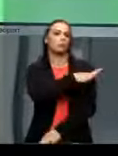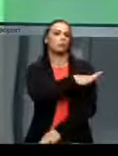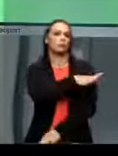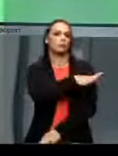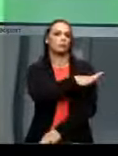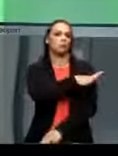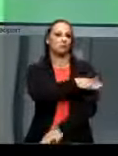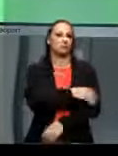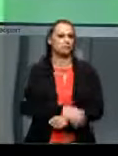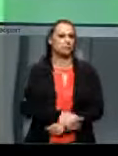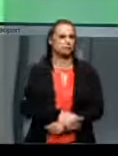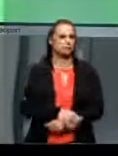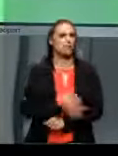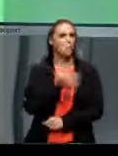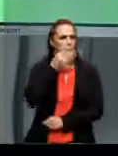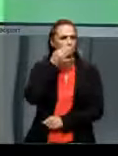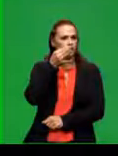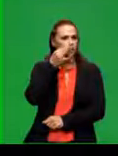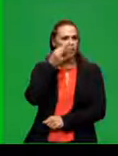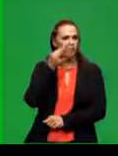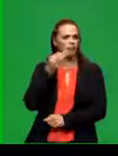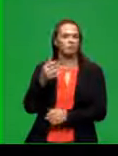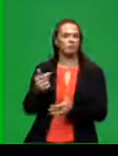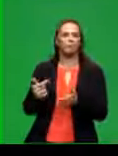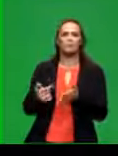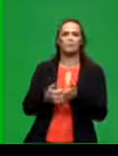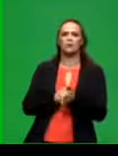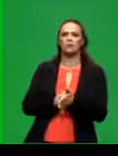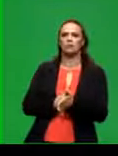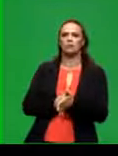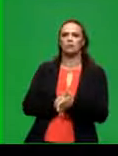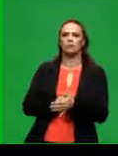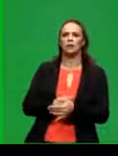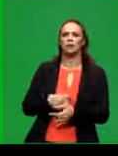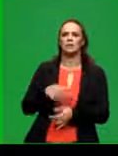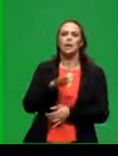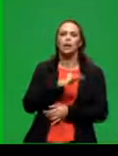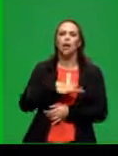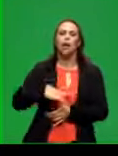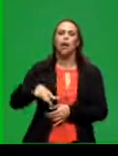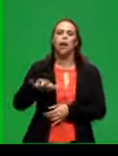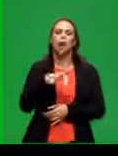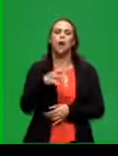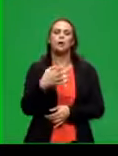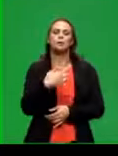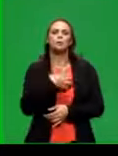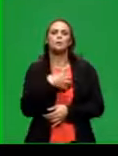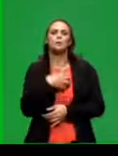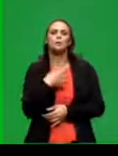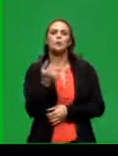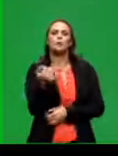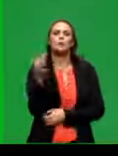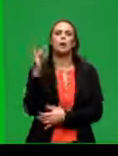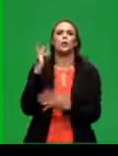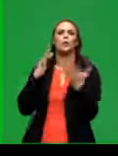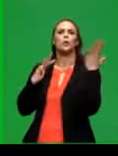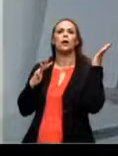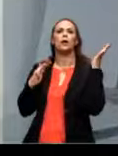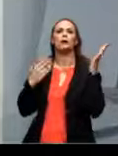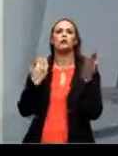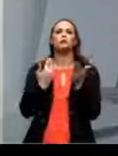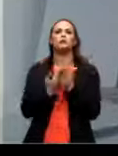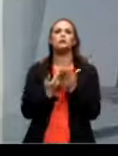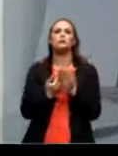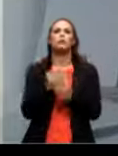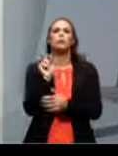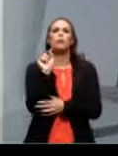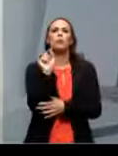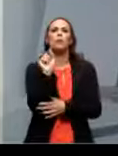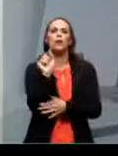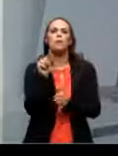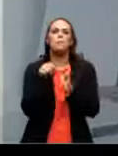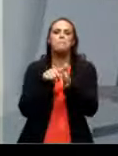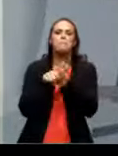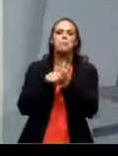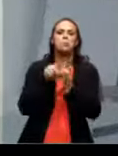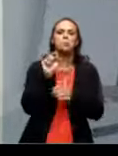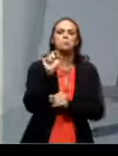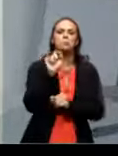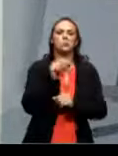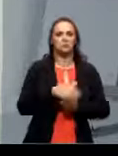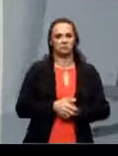só a pergunta. O que estuda a área das ciências da natureza, professora Isabela? Bom, a área das ciências da